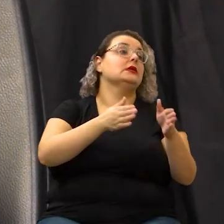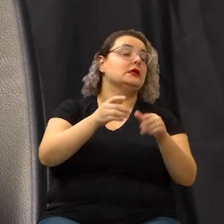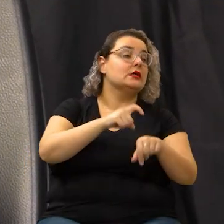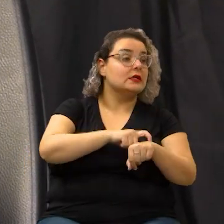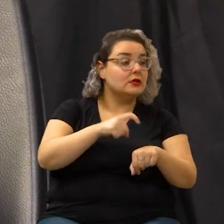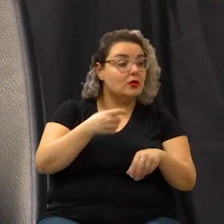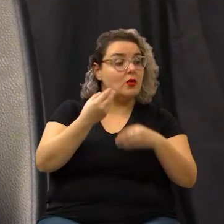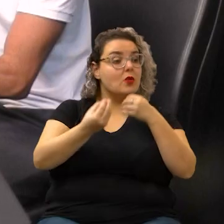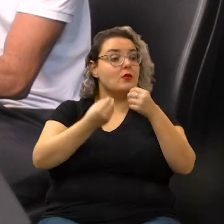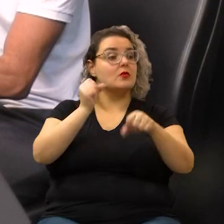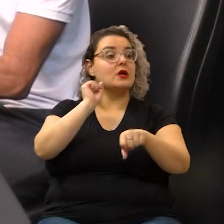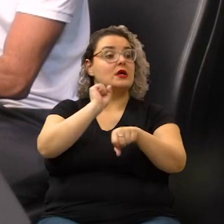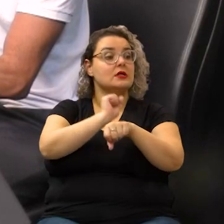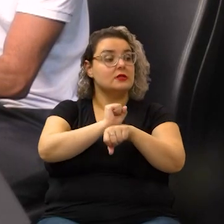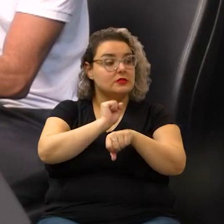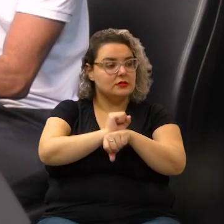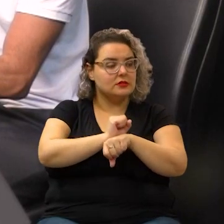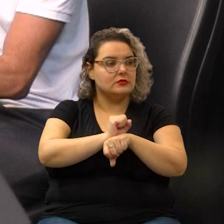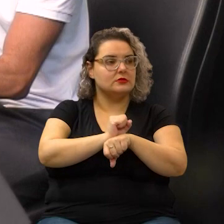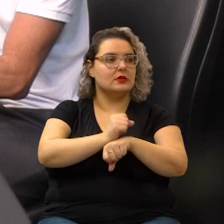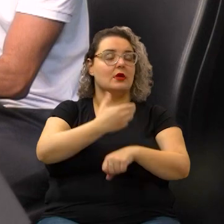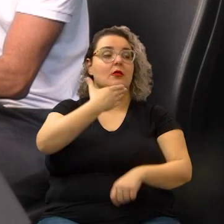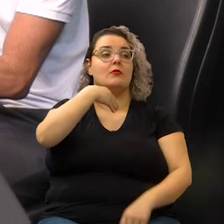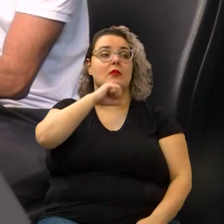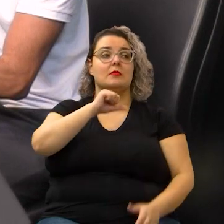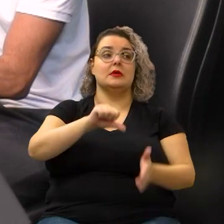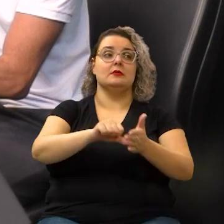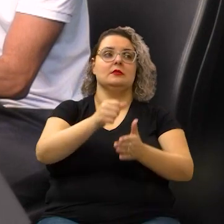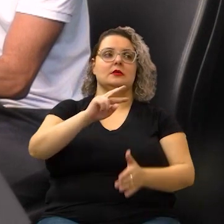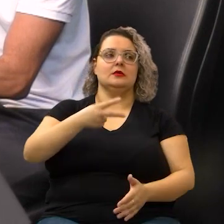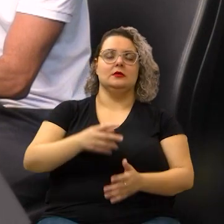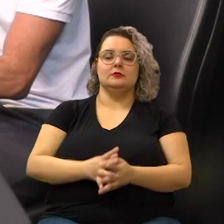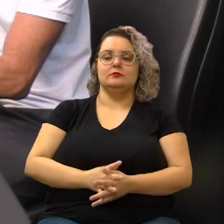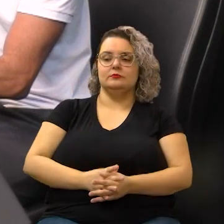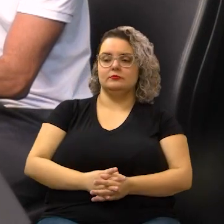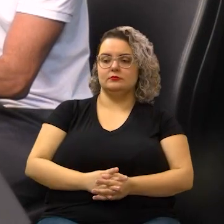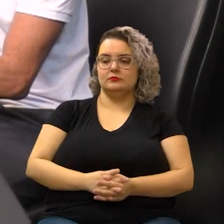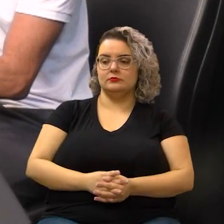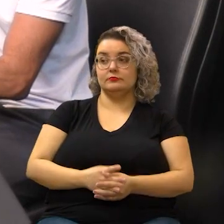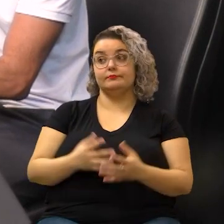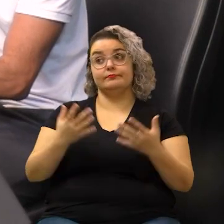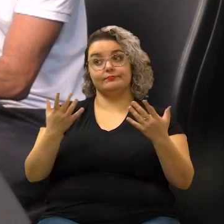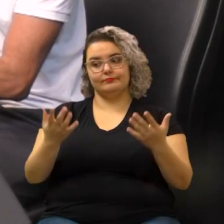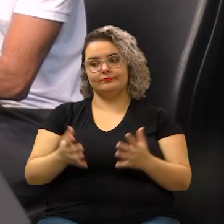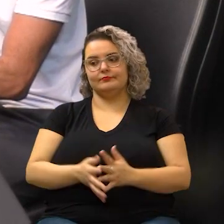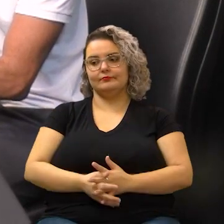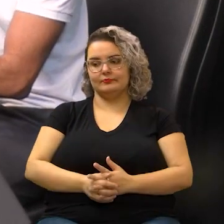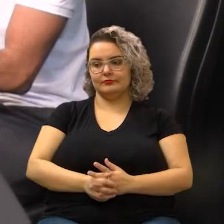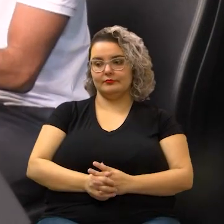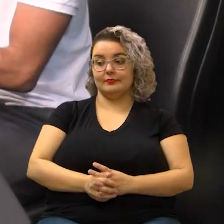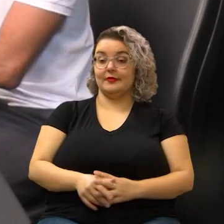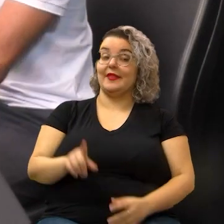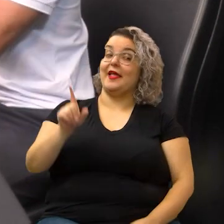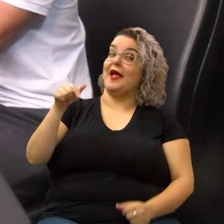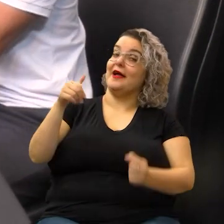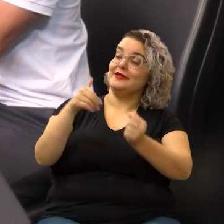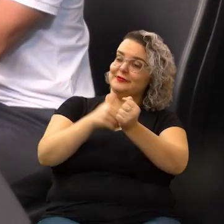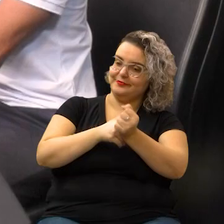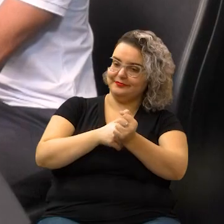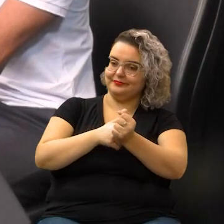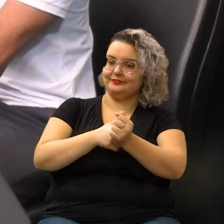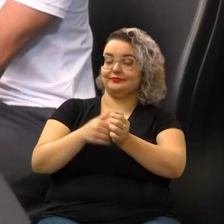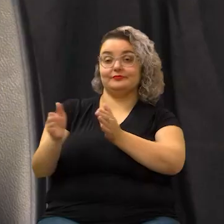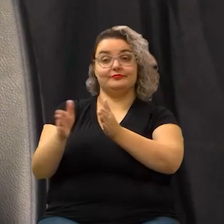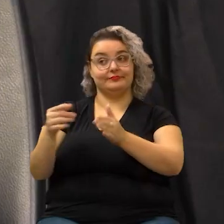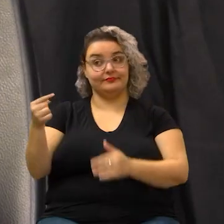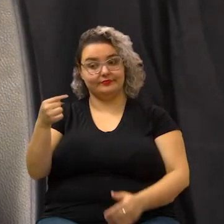naquele momento, como que foi esperar para ser pai pela primeira vez? Então, aí que tá.